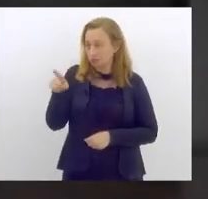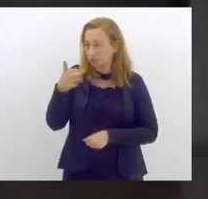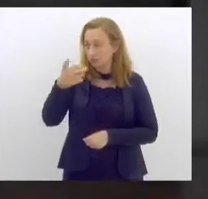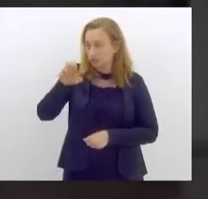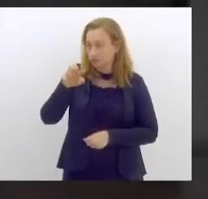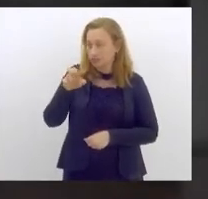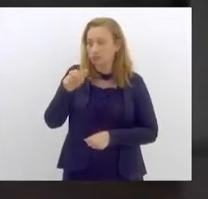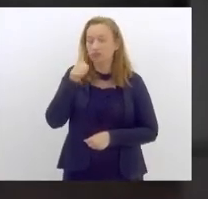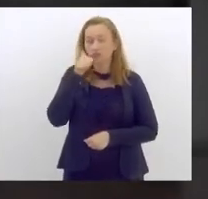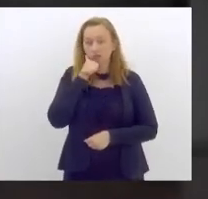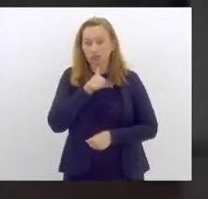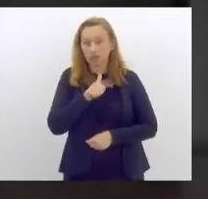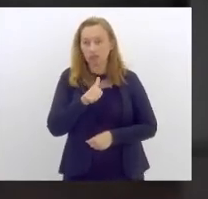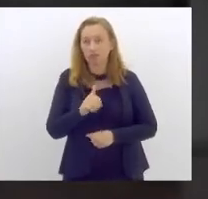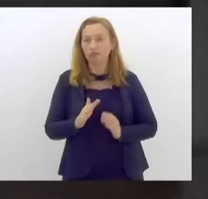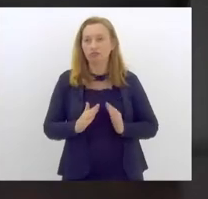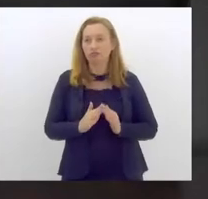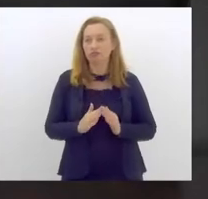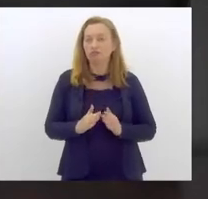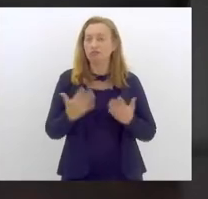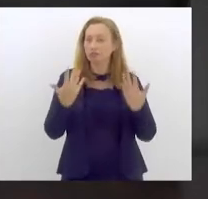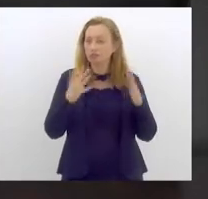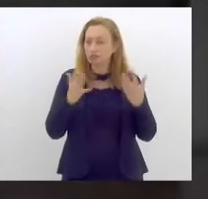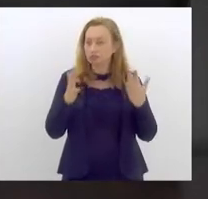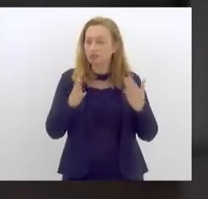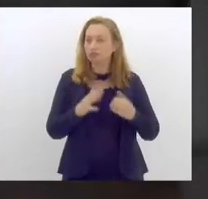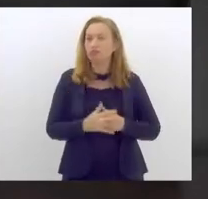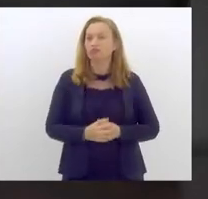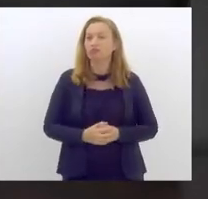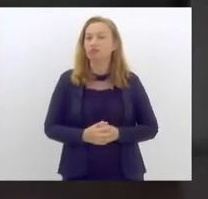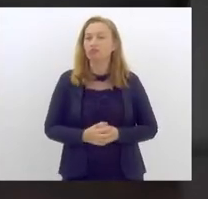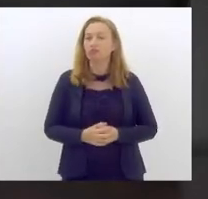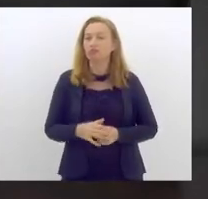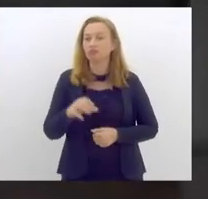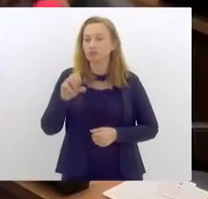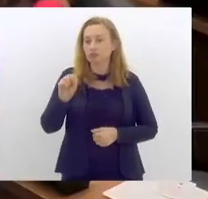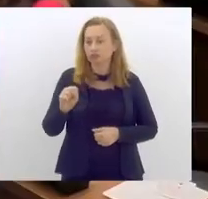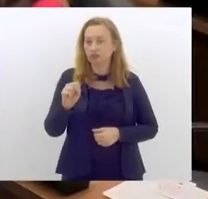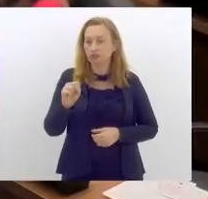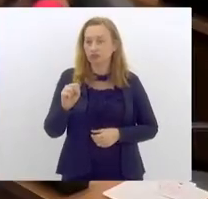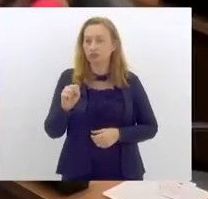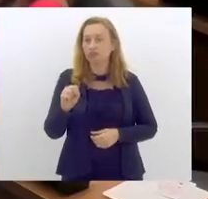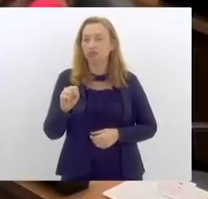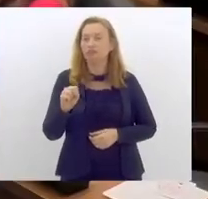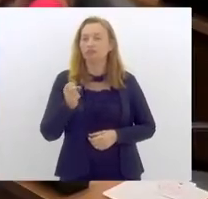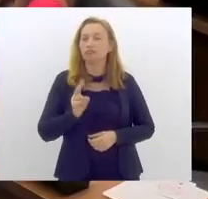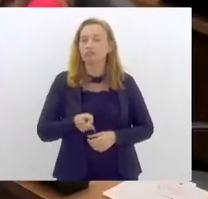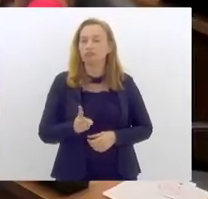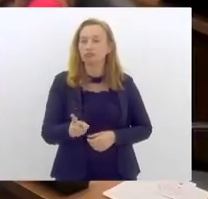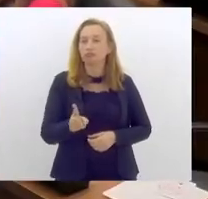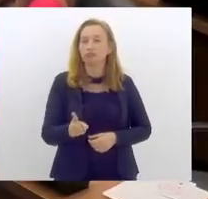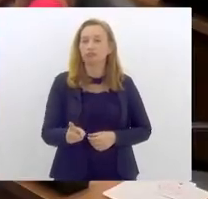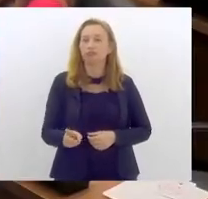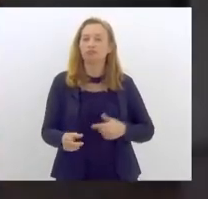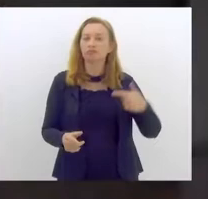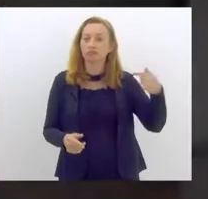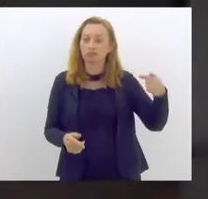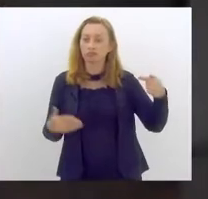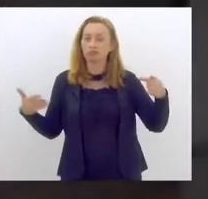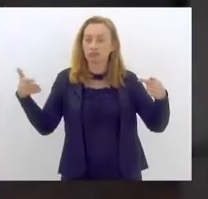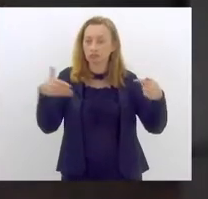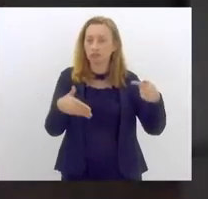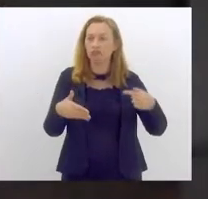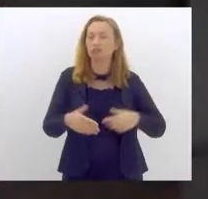15 mulheres aqui dentro Então parabéns às oito que se mantiveram e as sete que